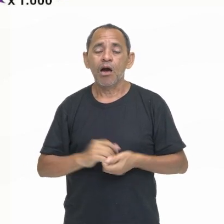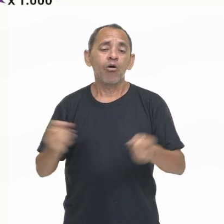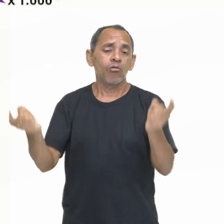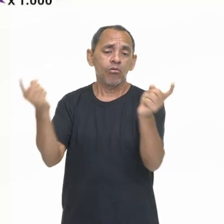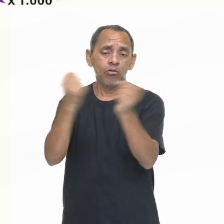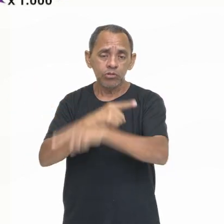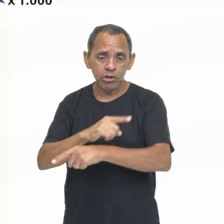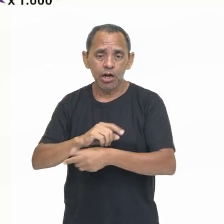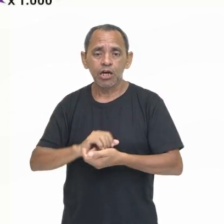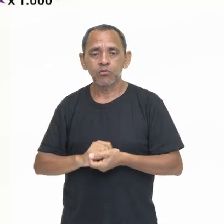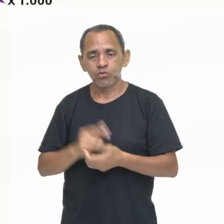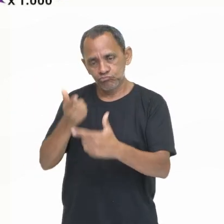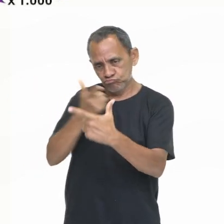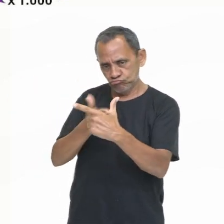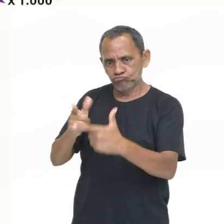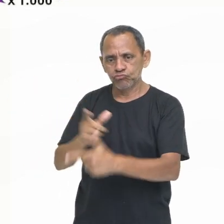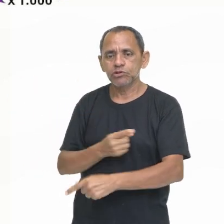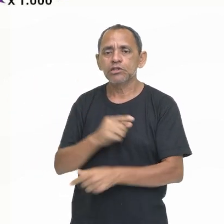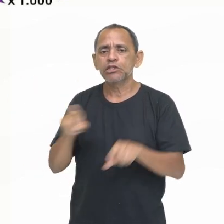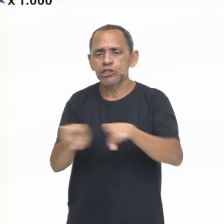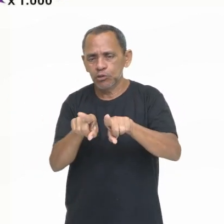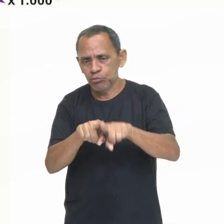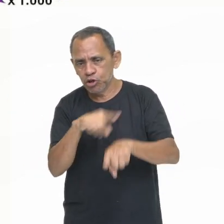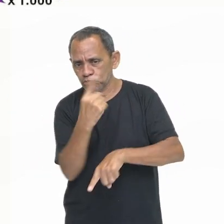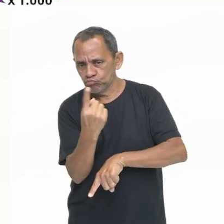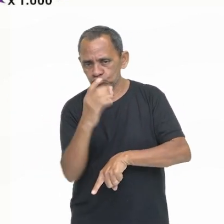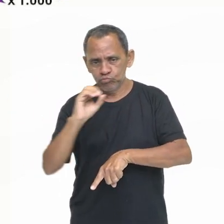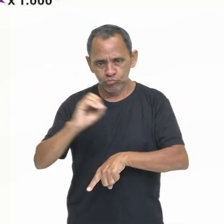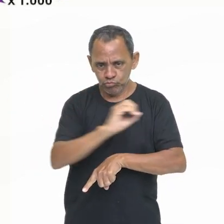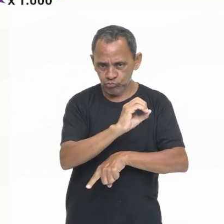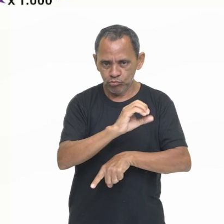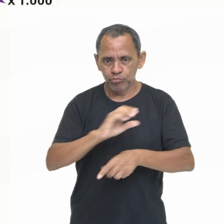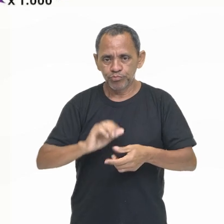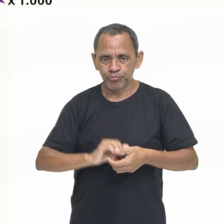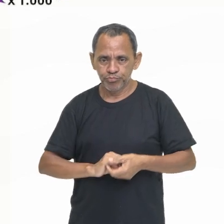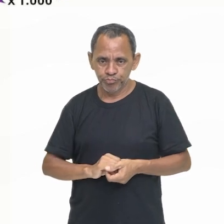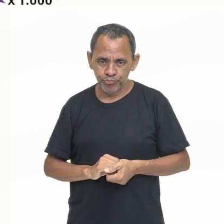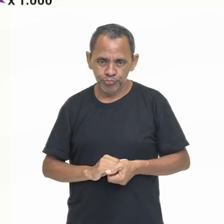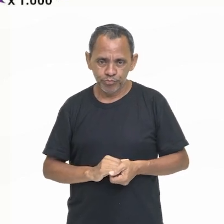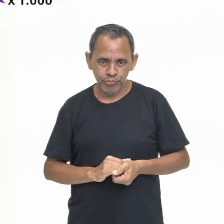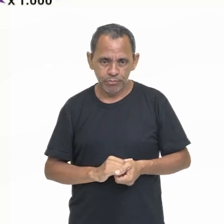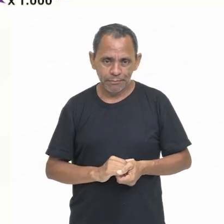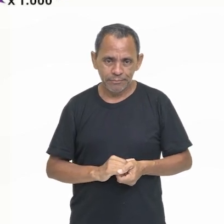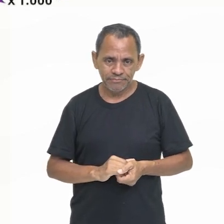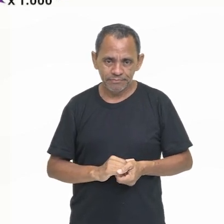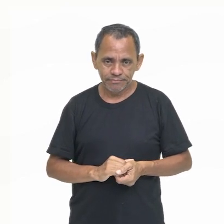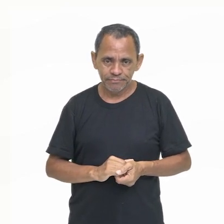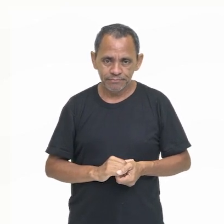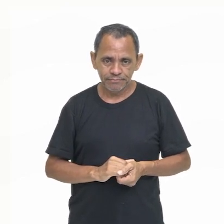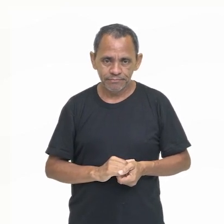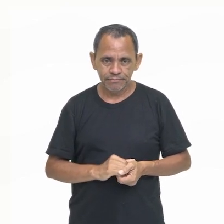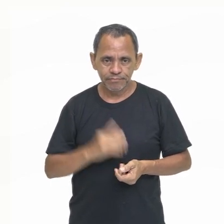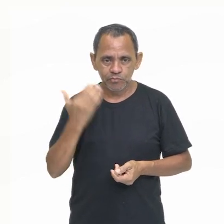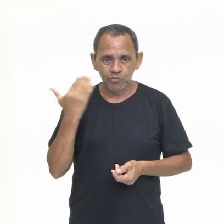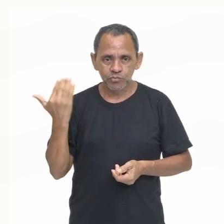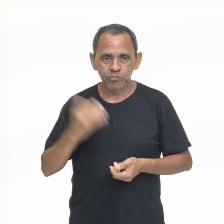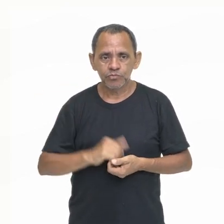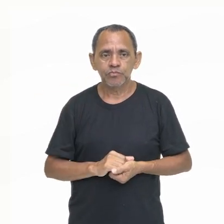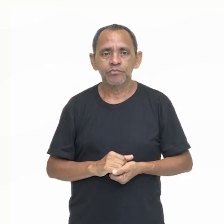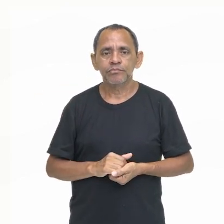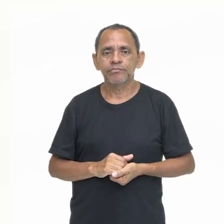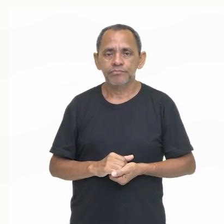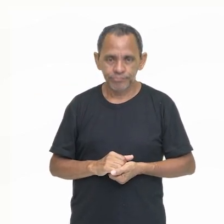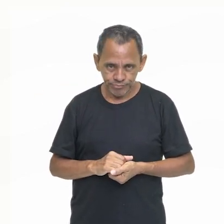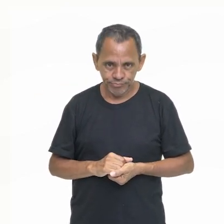esquerda, tá? Então, nós vimos aqui um exemplo, né? Na construção aí de 39 quilômetros